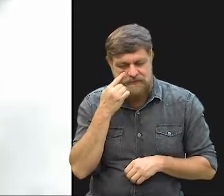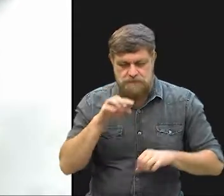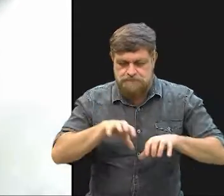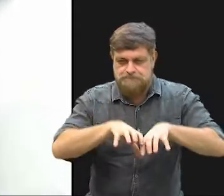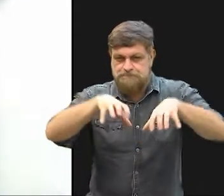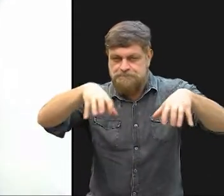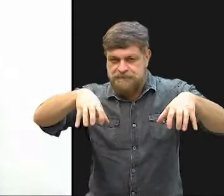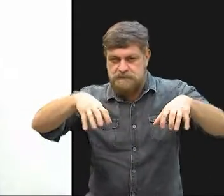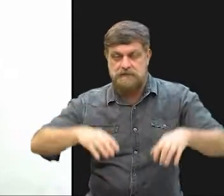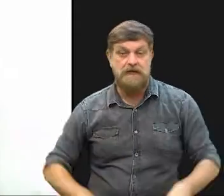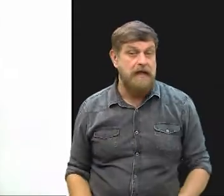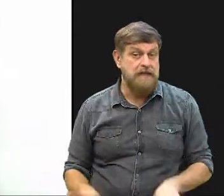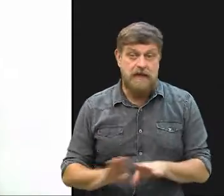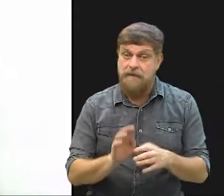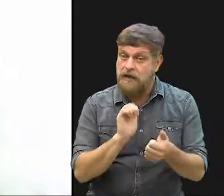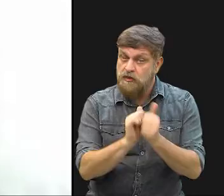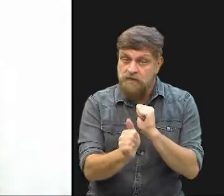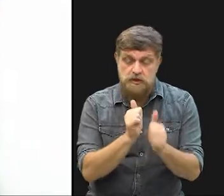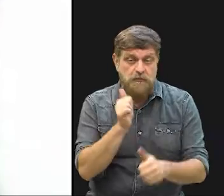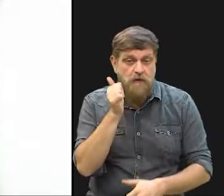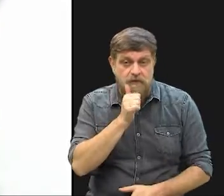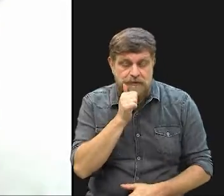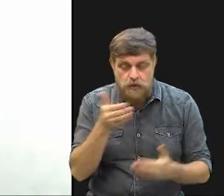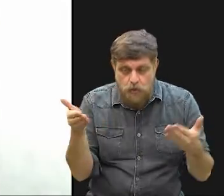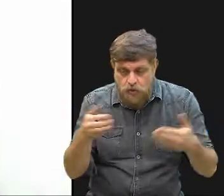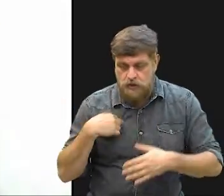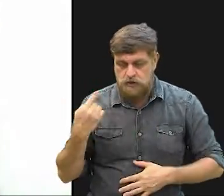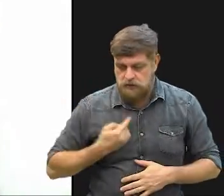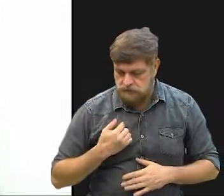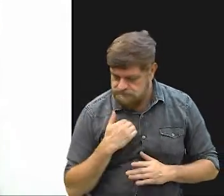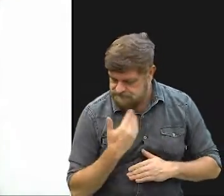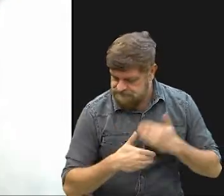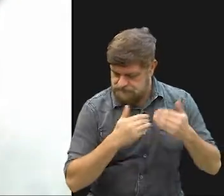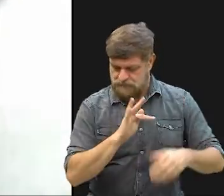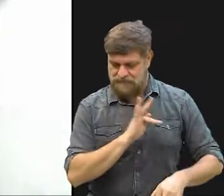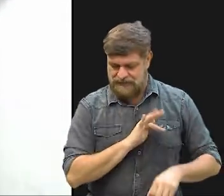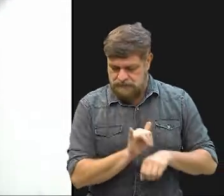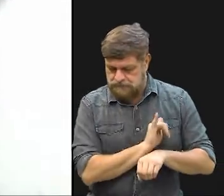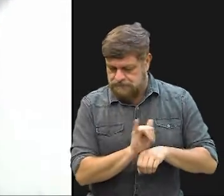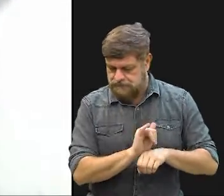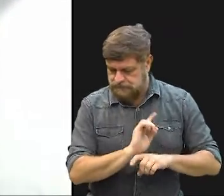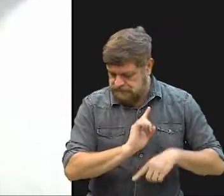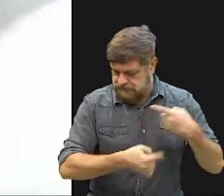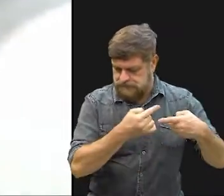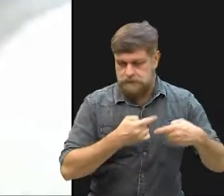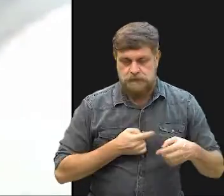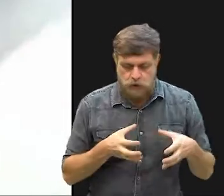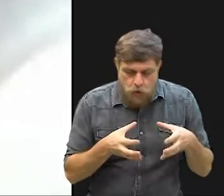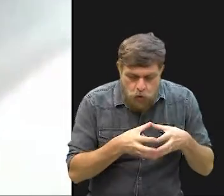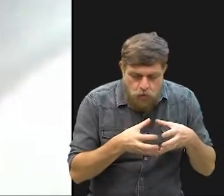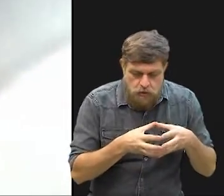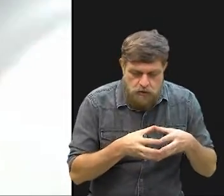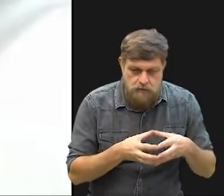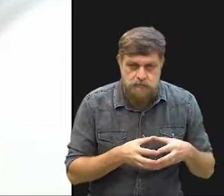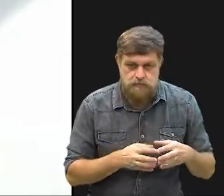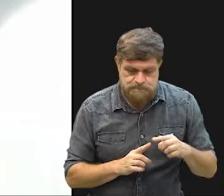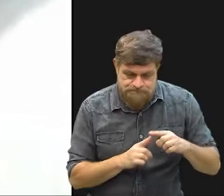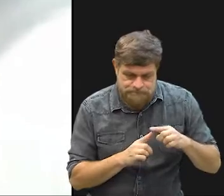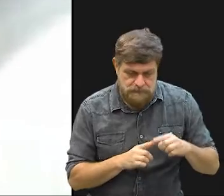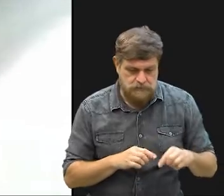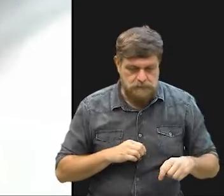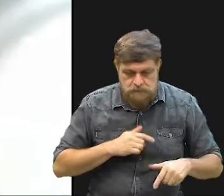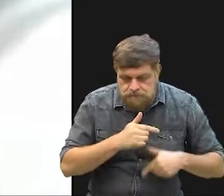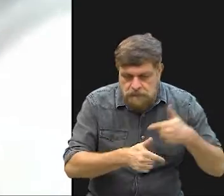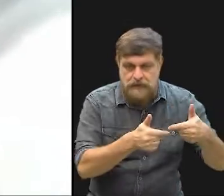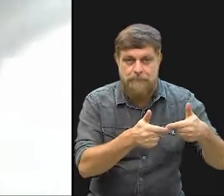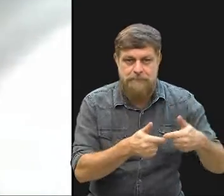acontece também no futebol feminino. Hoje, taticamente, estamos melhorando. Eu procuro jogar com uma equipe compactada, eu procuro jogar com uma linha alta, eu